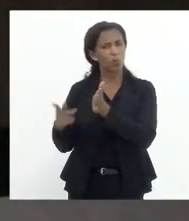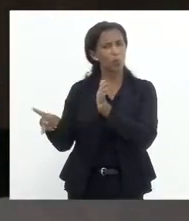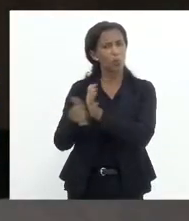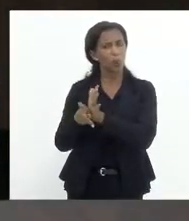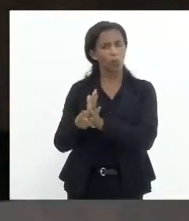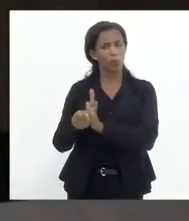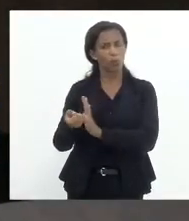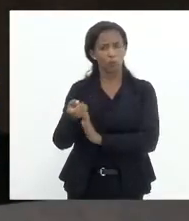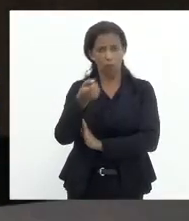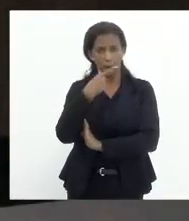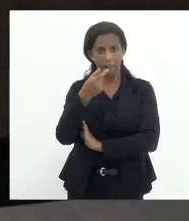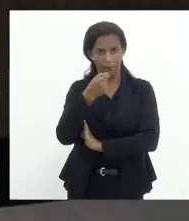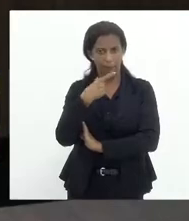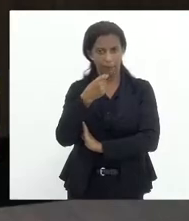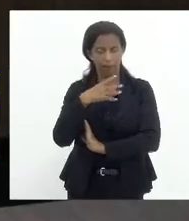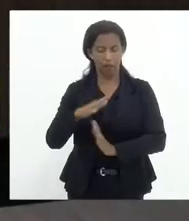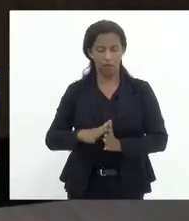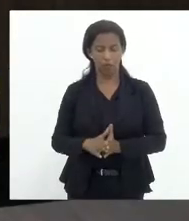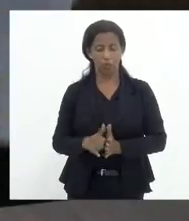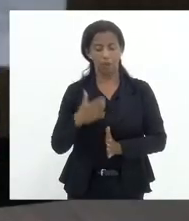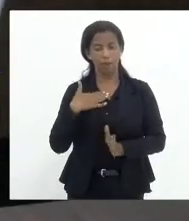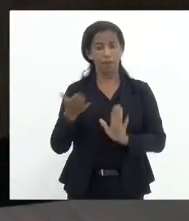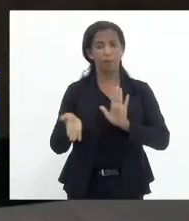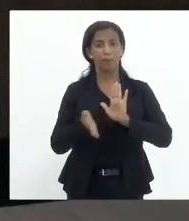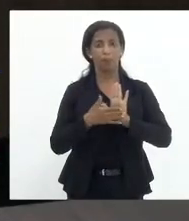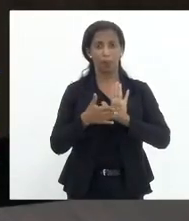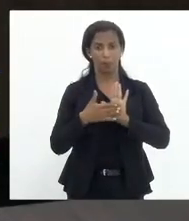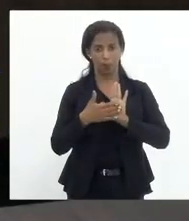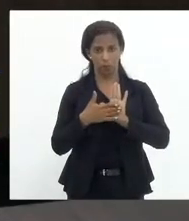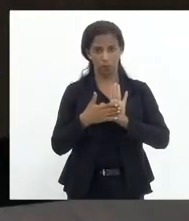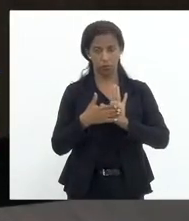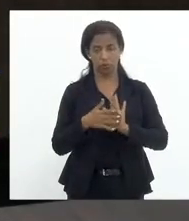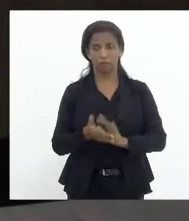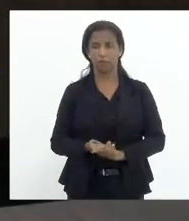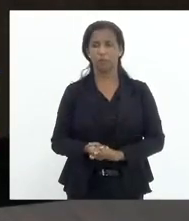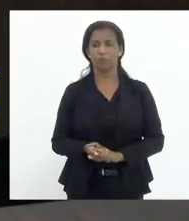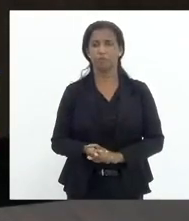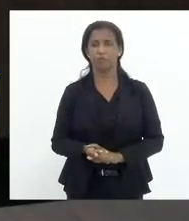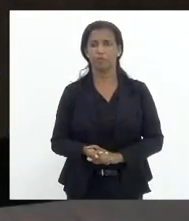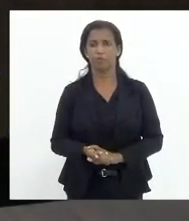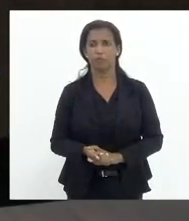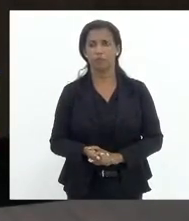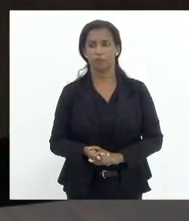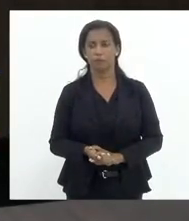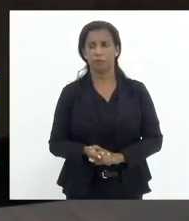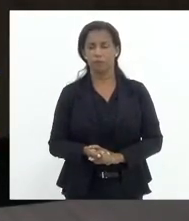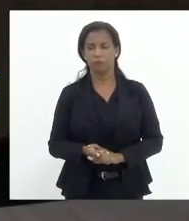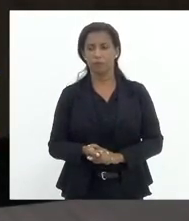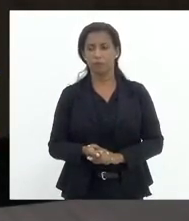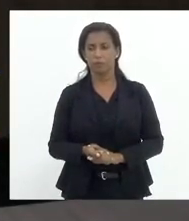para minha proposta seu presidente é do parecer é o seguinte